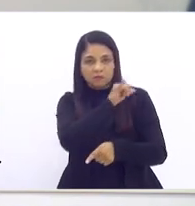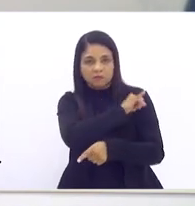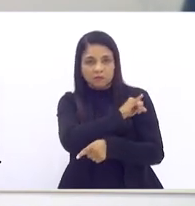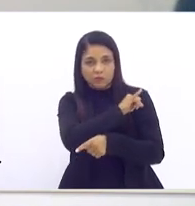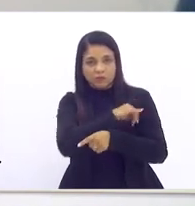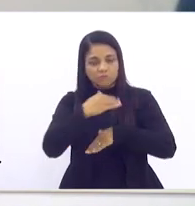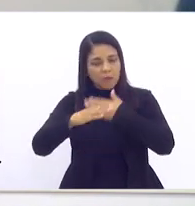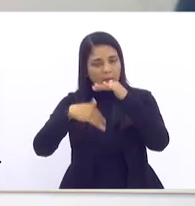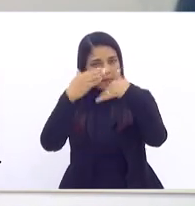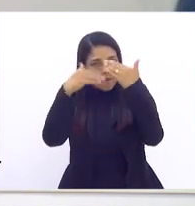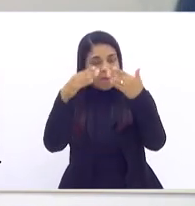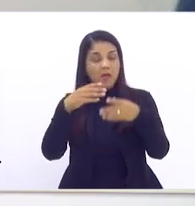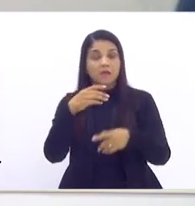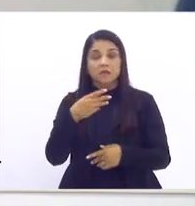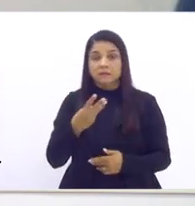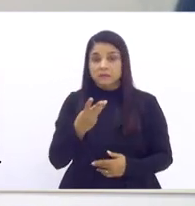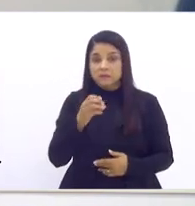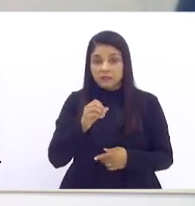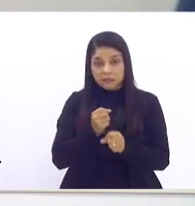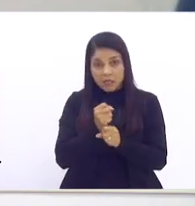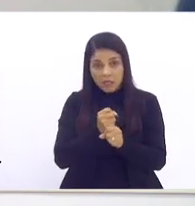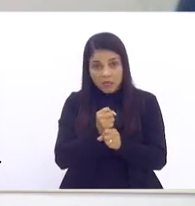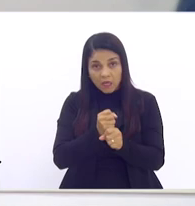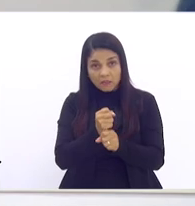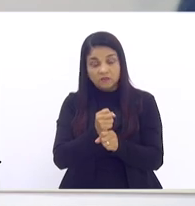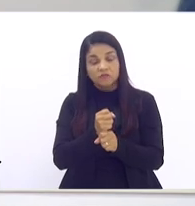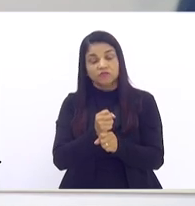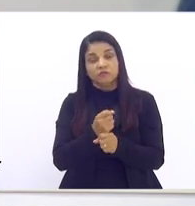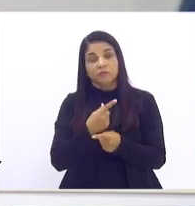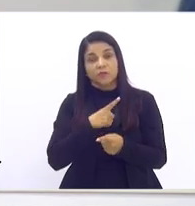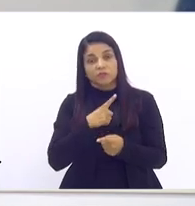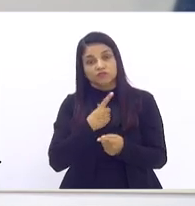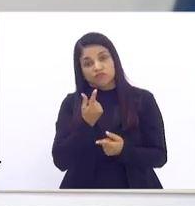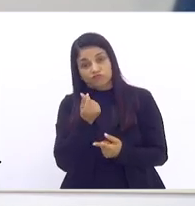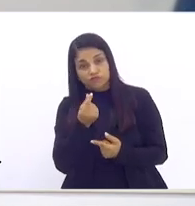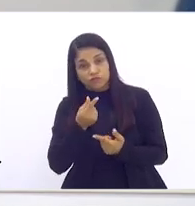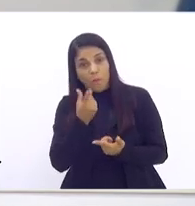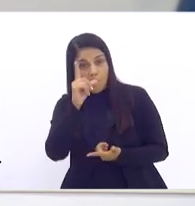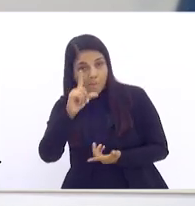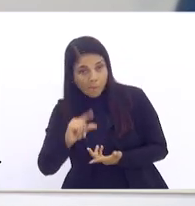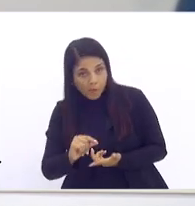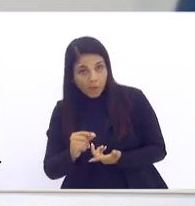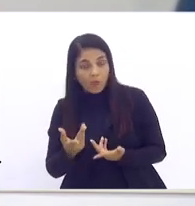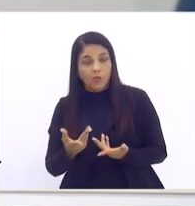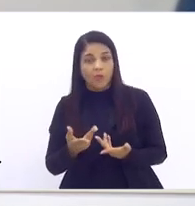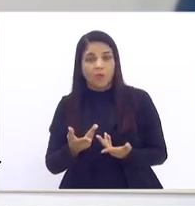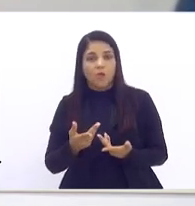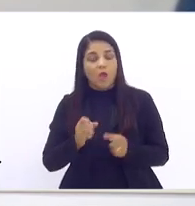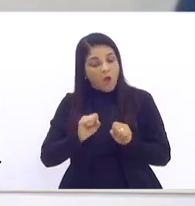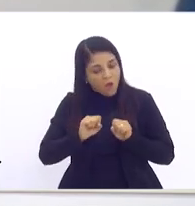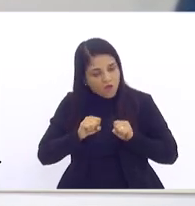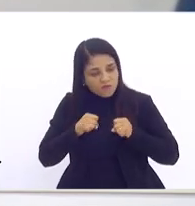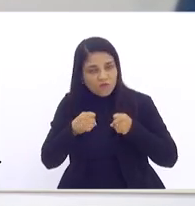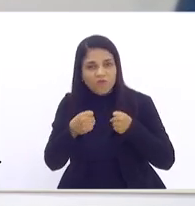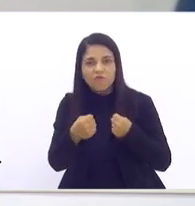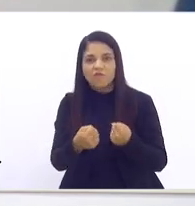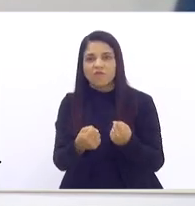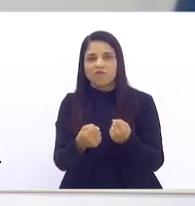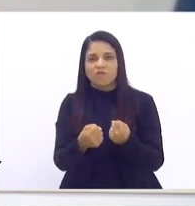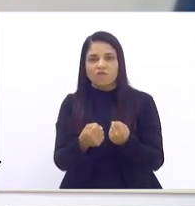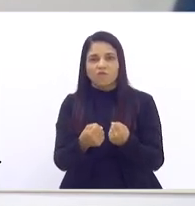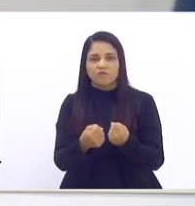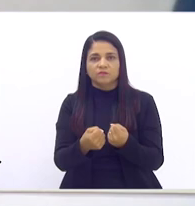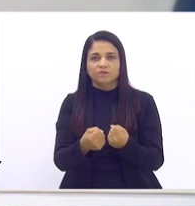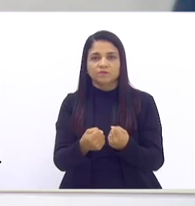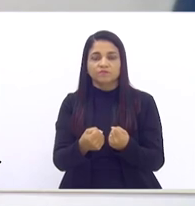direcionar e não pulverizar recurso quando o cobertor é curto né quais são Esse é um esforço né porque é difícil